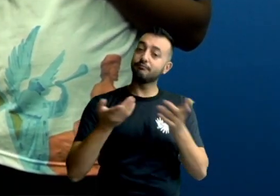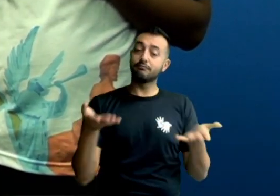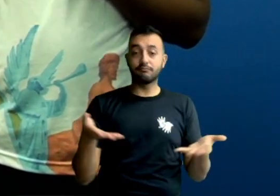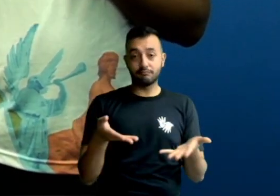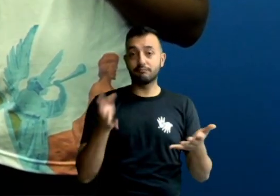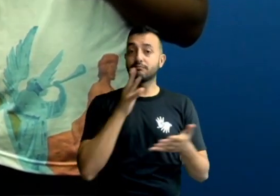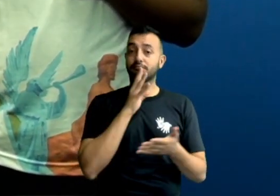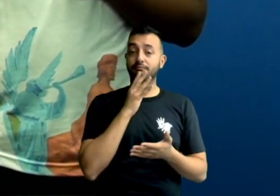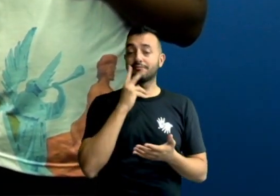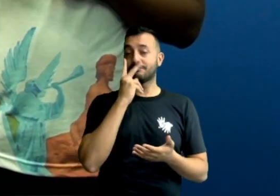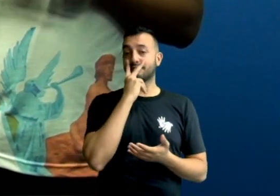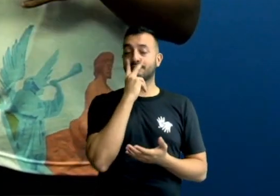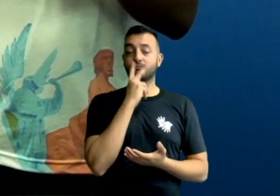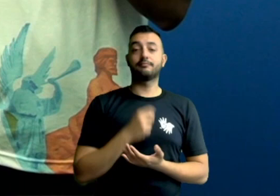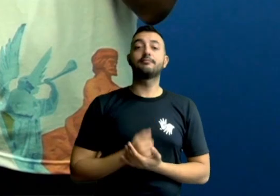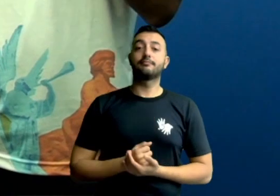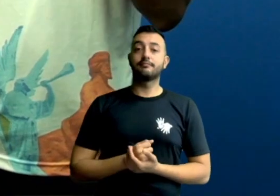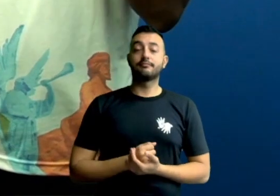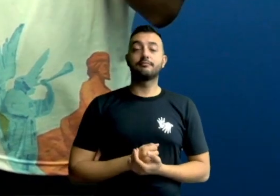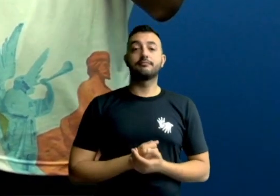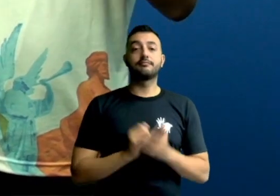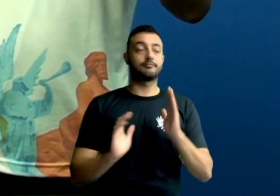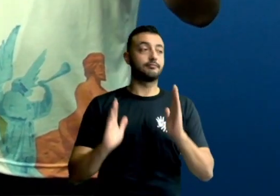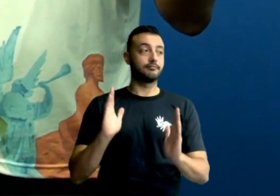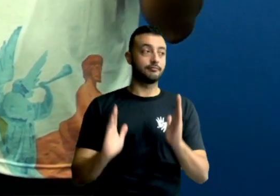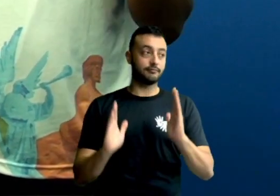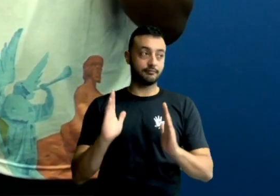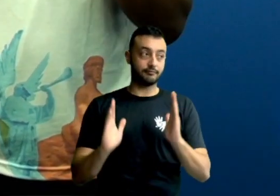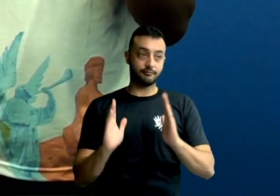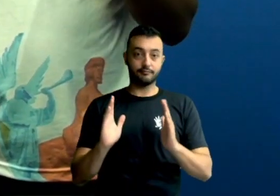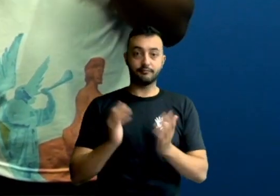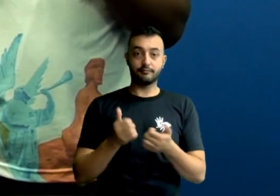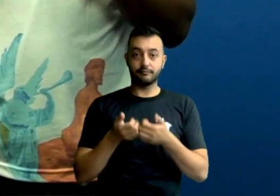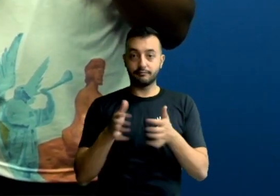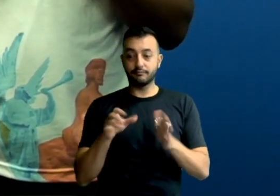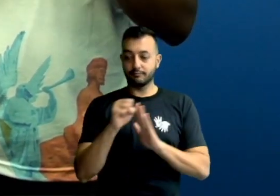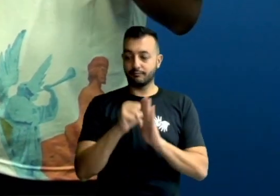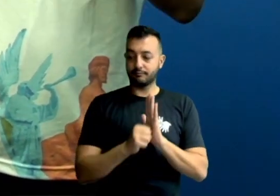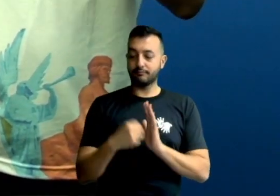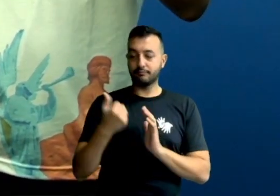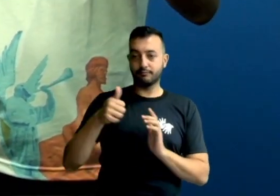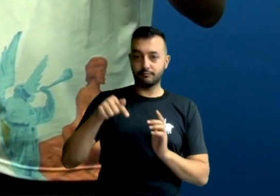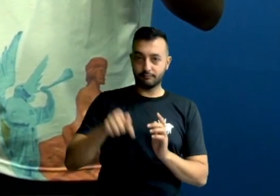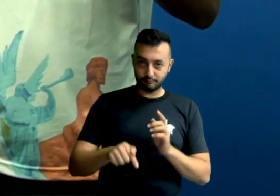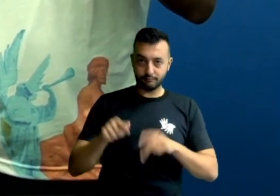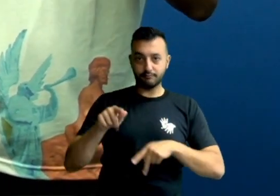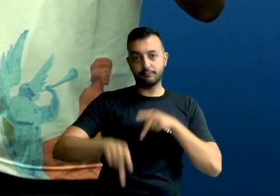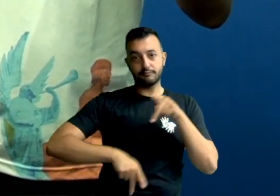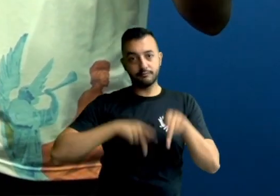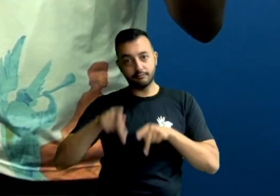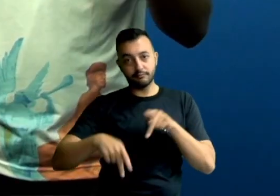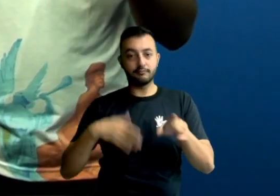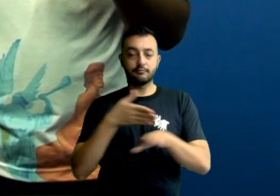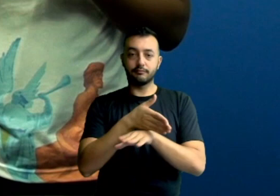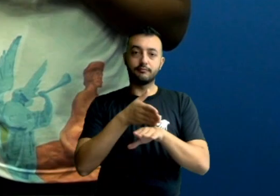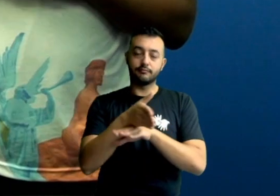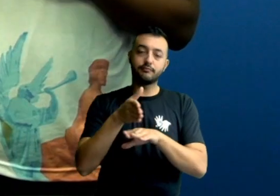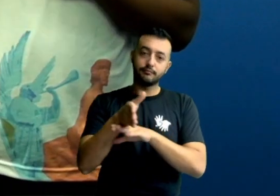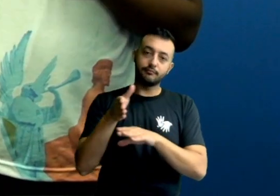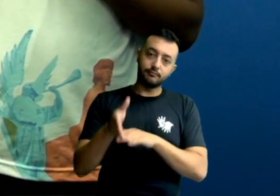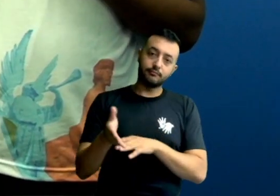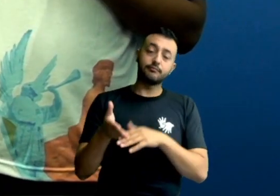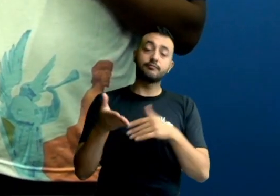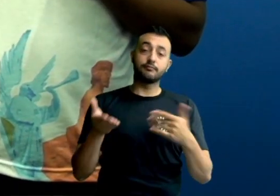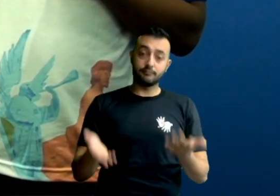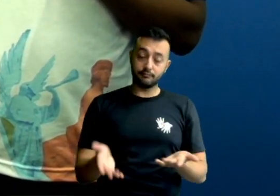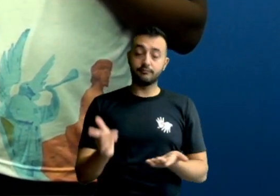a Vitória de Santo Antão Neste período aí no início do século 17 né o povoamento que começa instalar por aqui